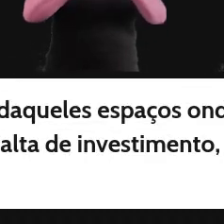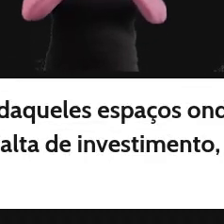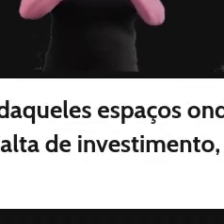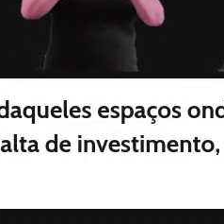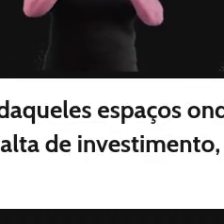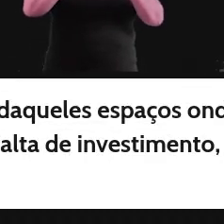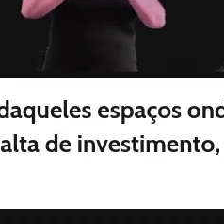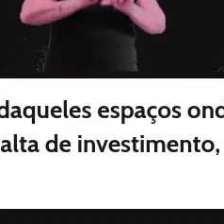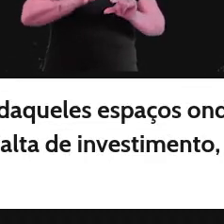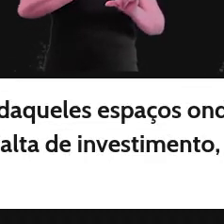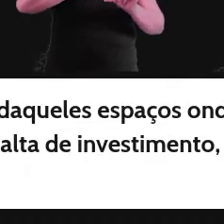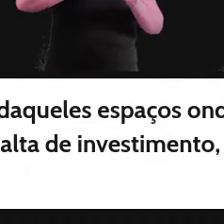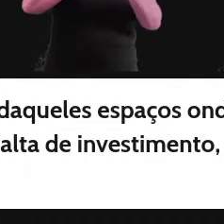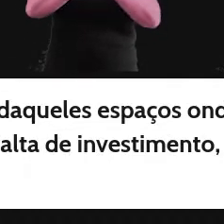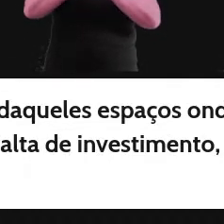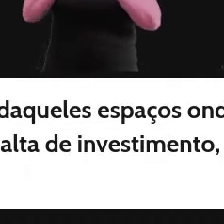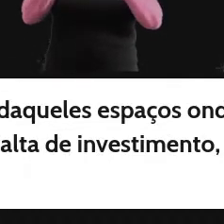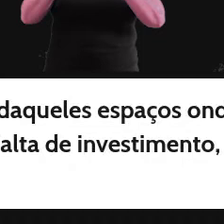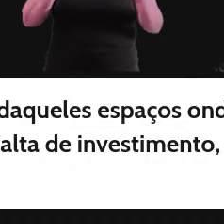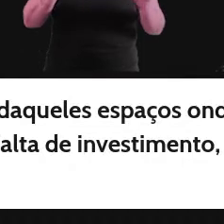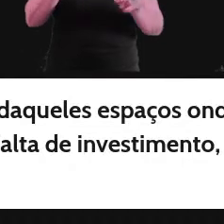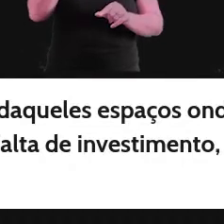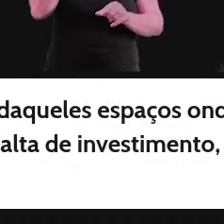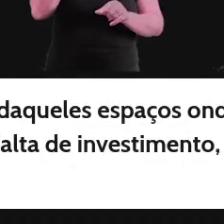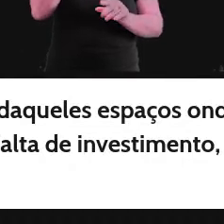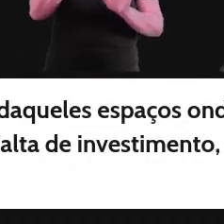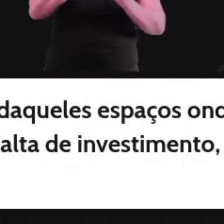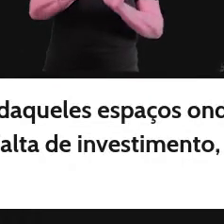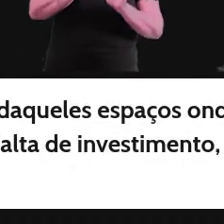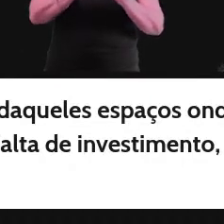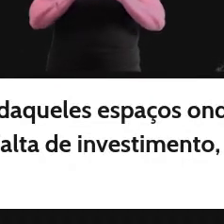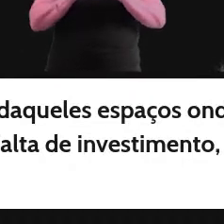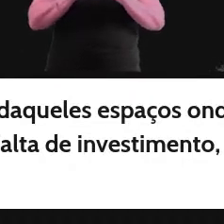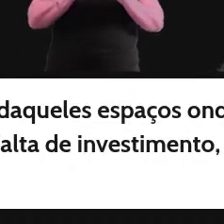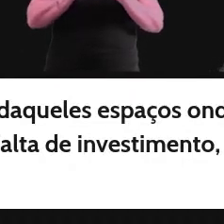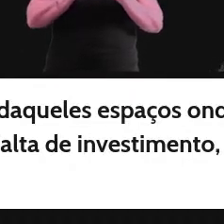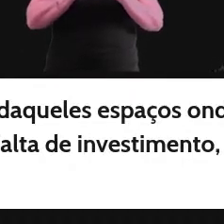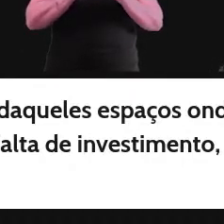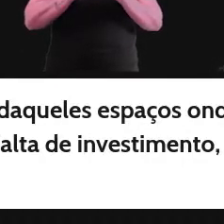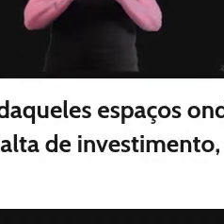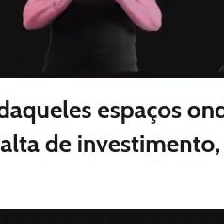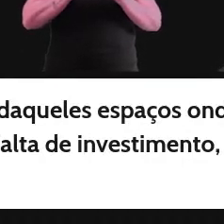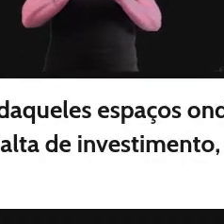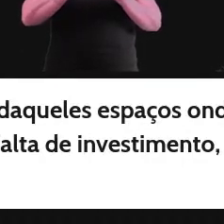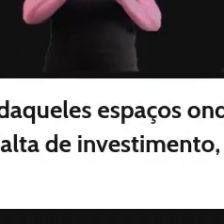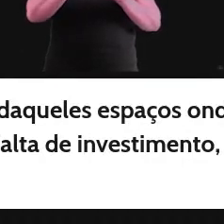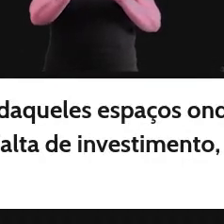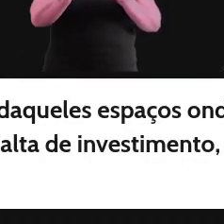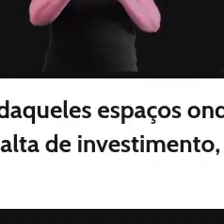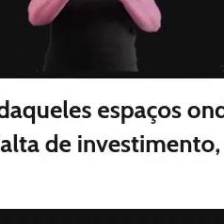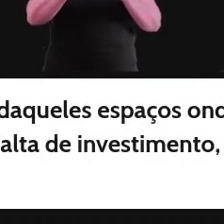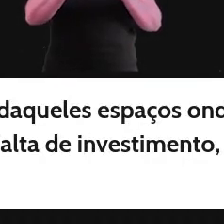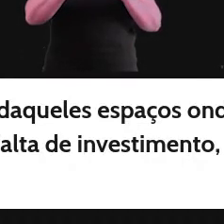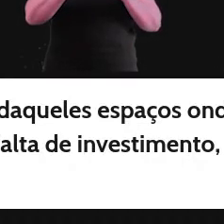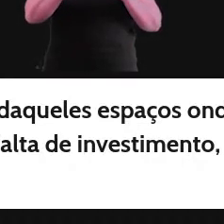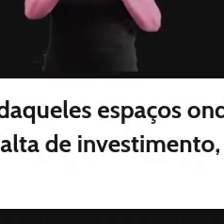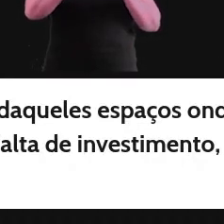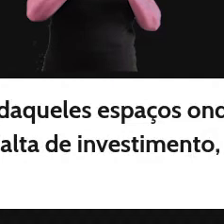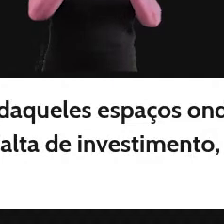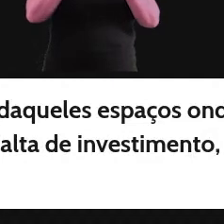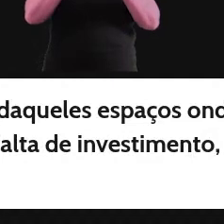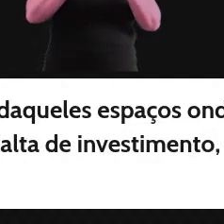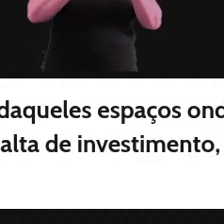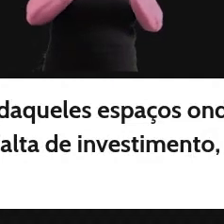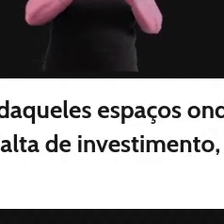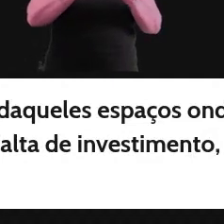perguntas surgem, mas vamos tentar trabalhar, pelo menos todas elas que sejam em bloco. Catarina Árabe,